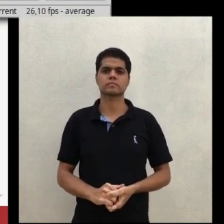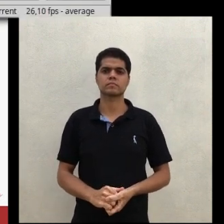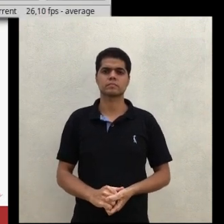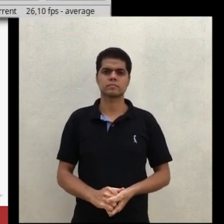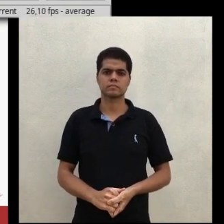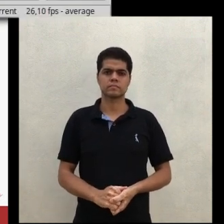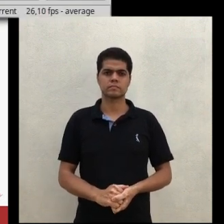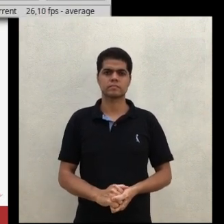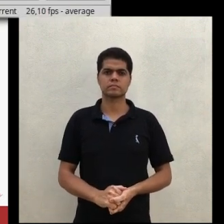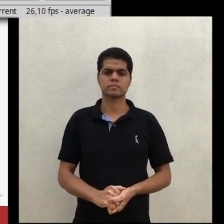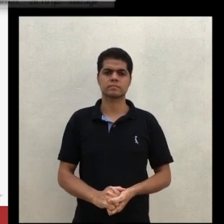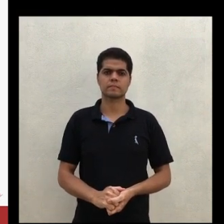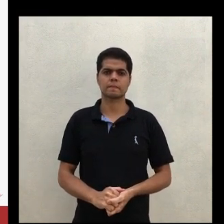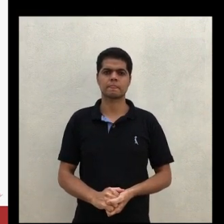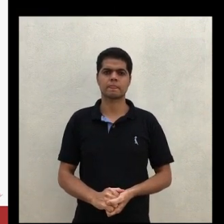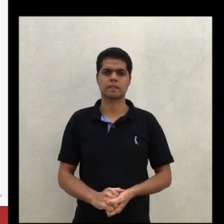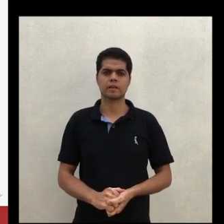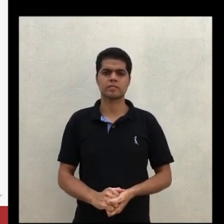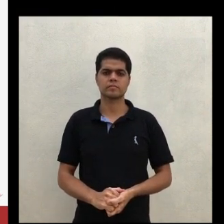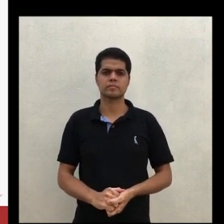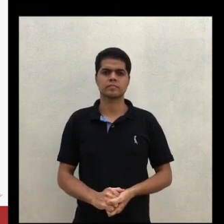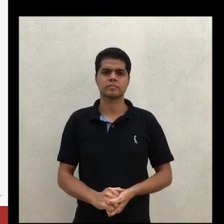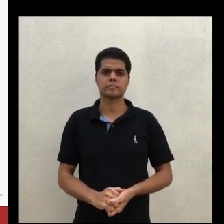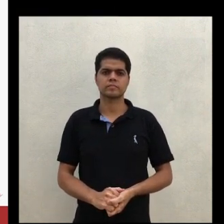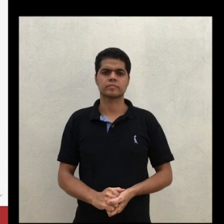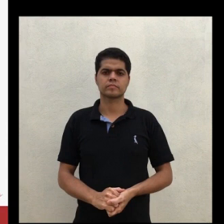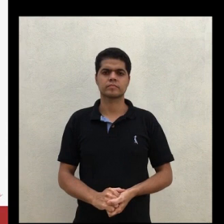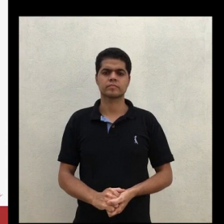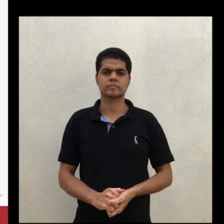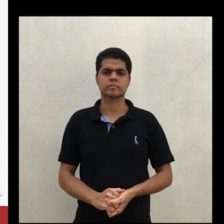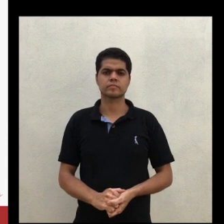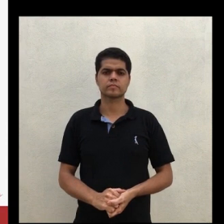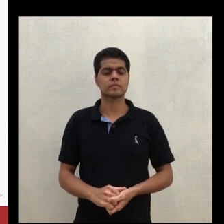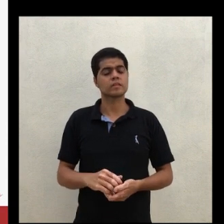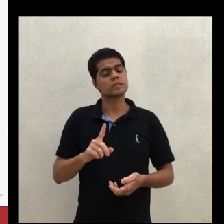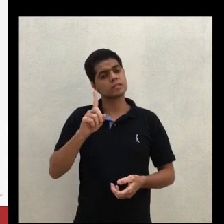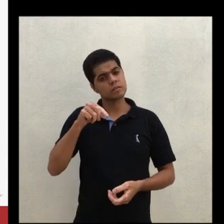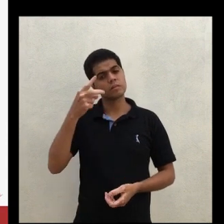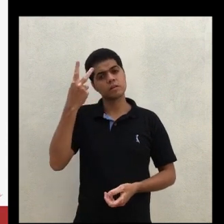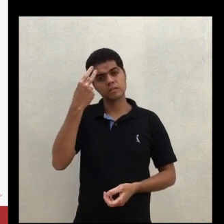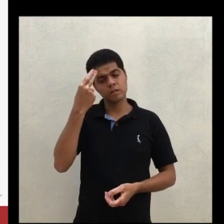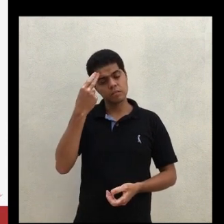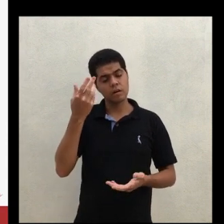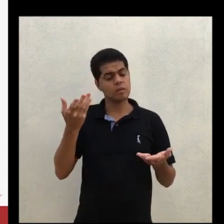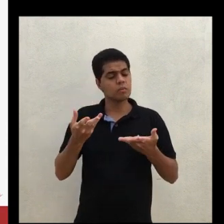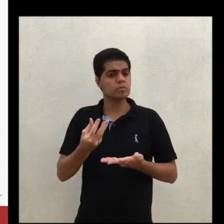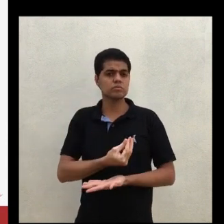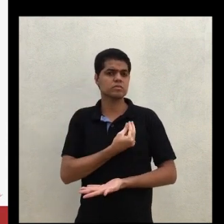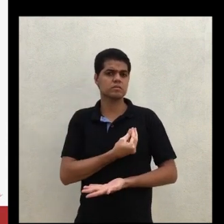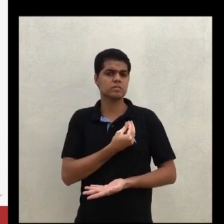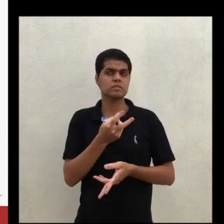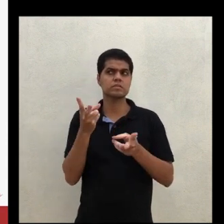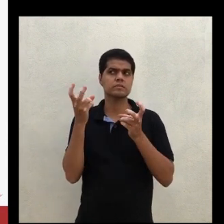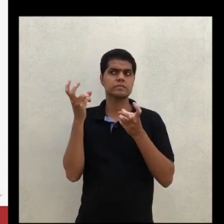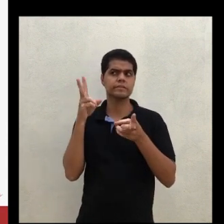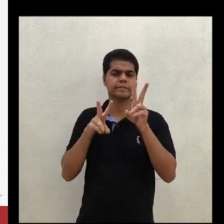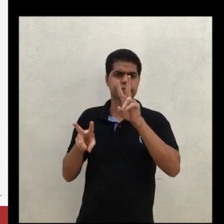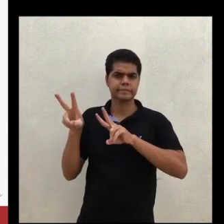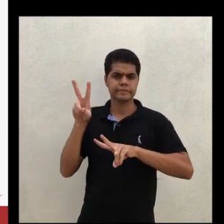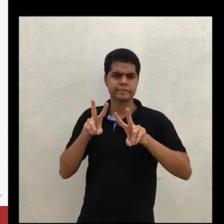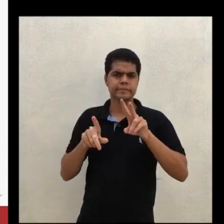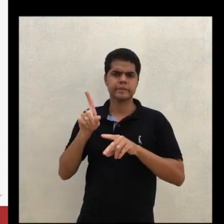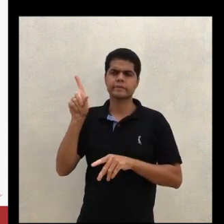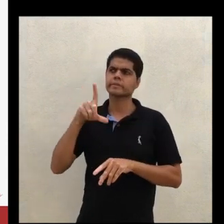É comum a gente ver no dia a dia coisas igual essa aqui, tá, pessoal? Isso aqui eu tirei lá da internet, de